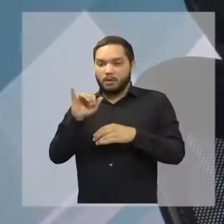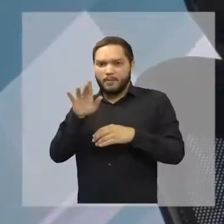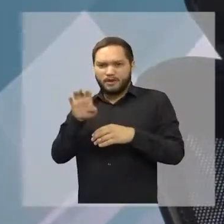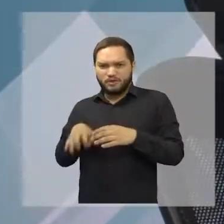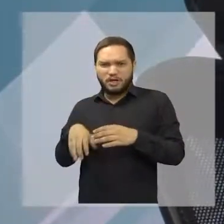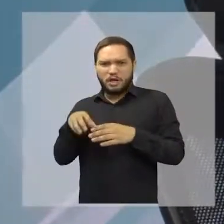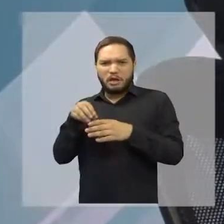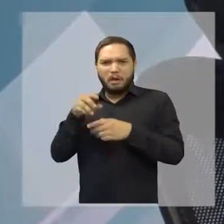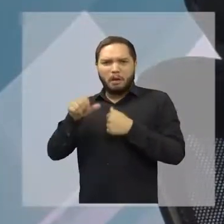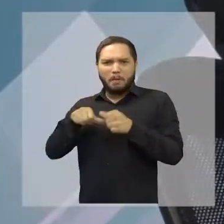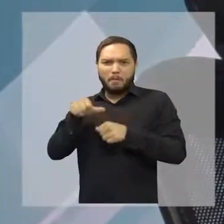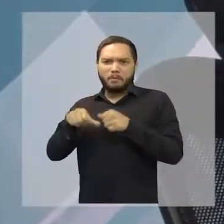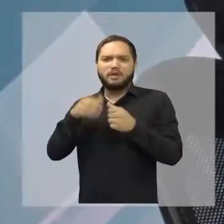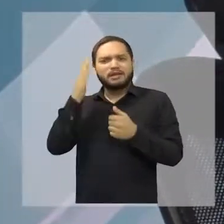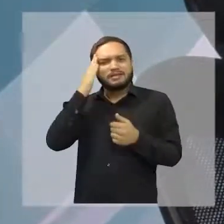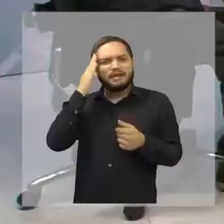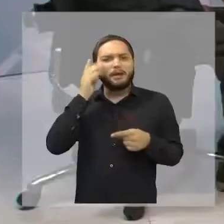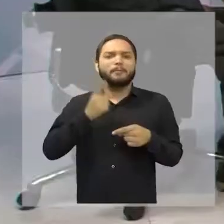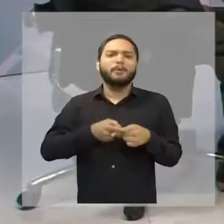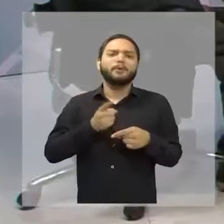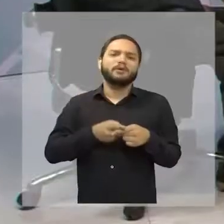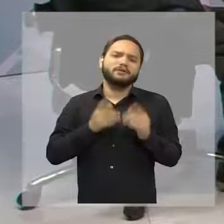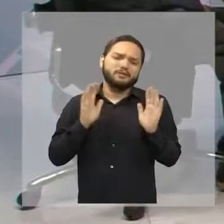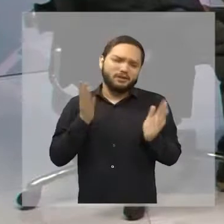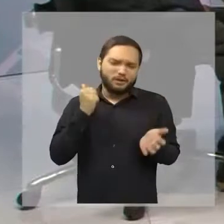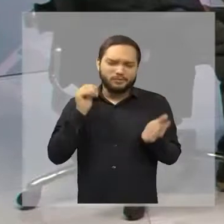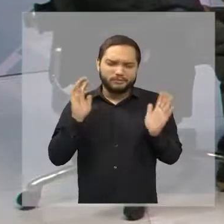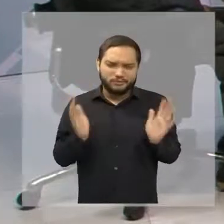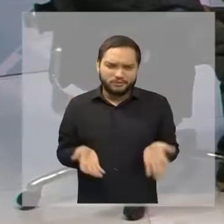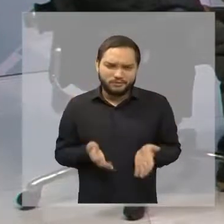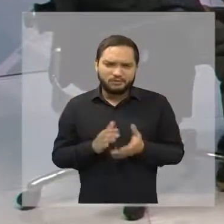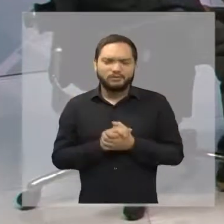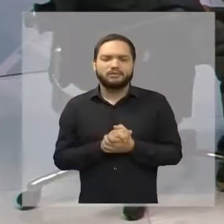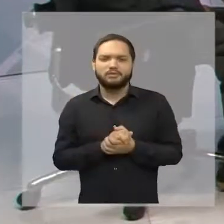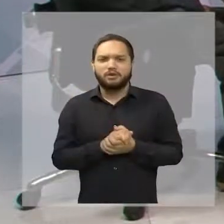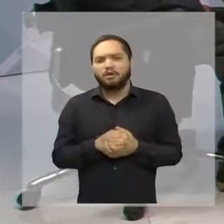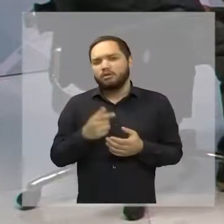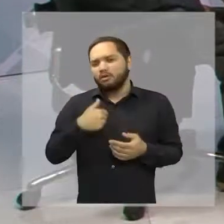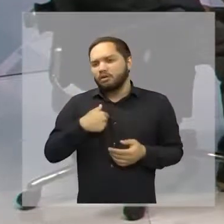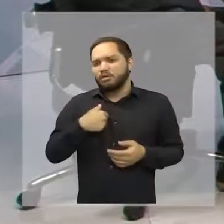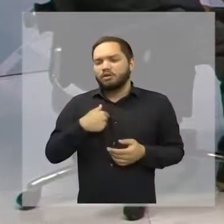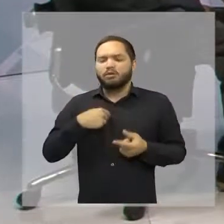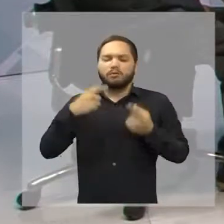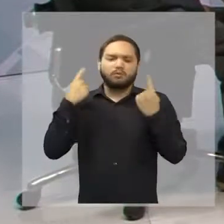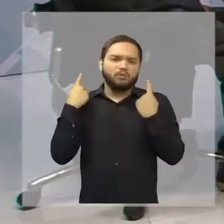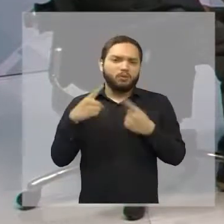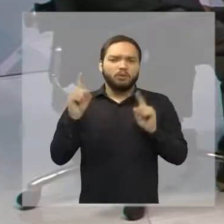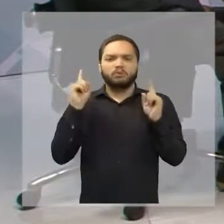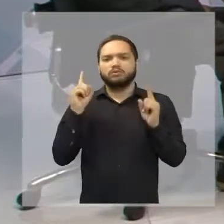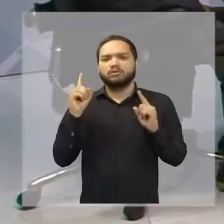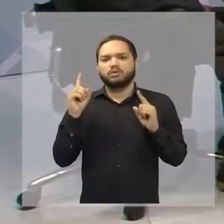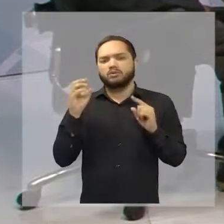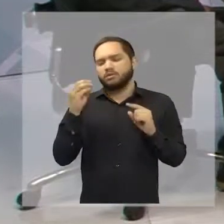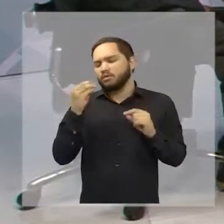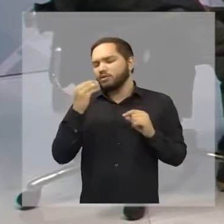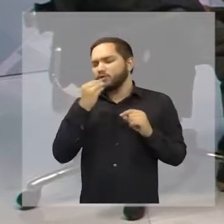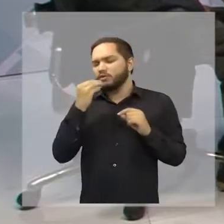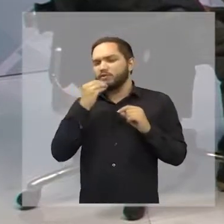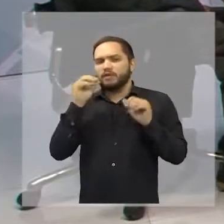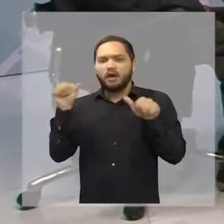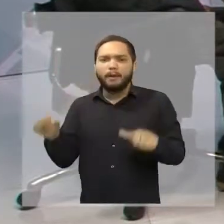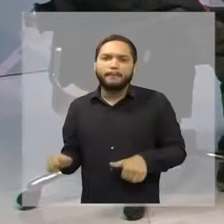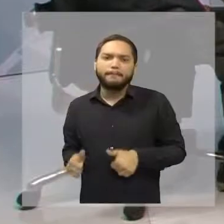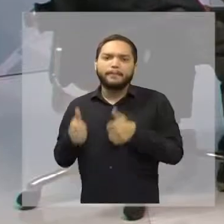gente já sabe por quê e para quê. Então, eu sou totalmente contra. Deve aperfeiçoar